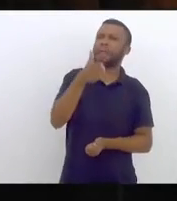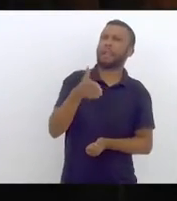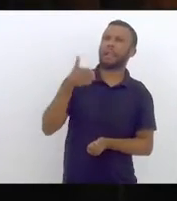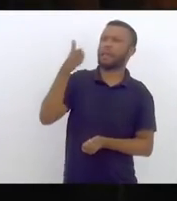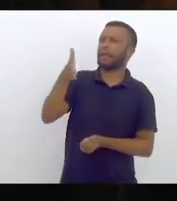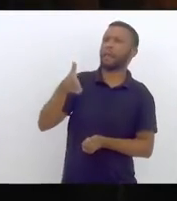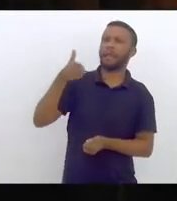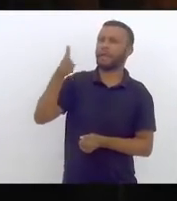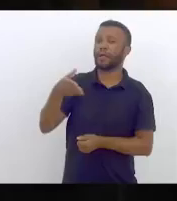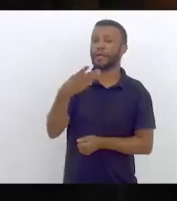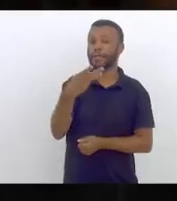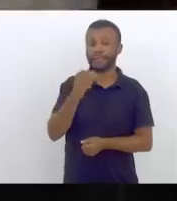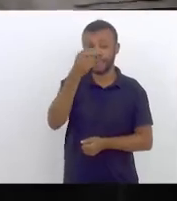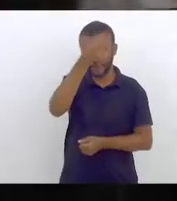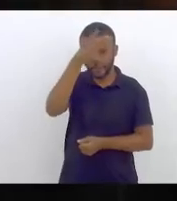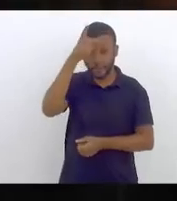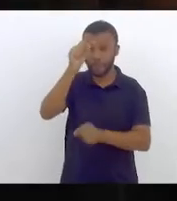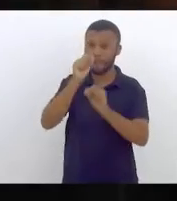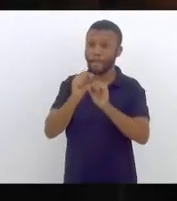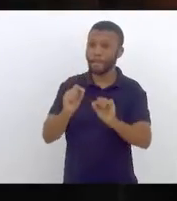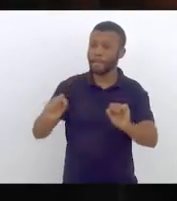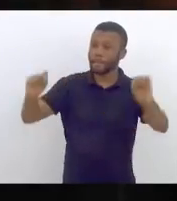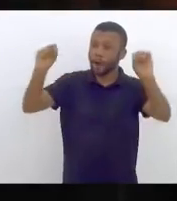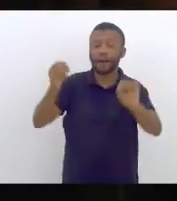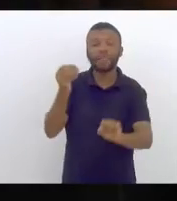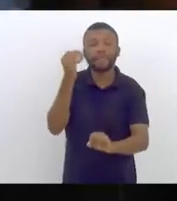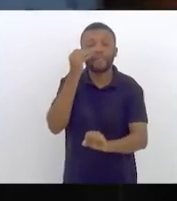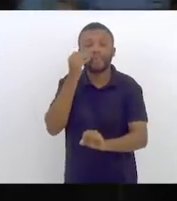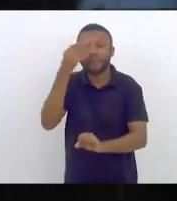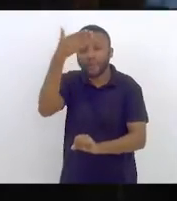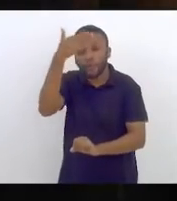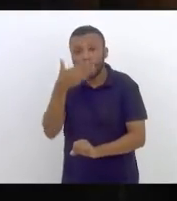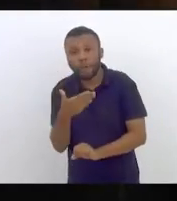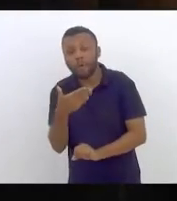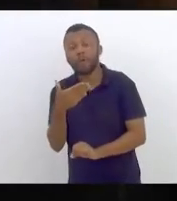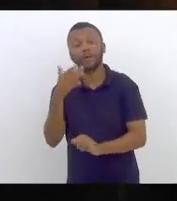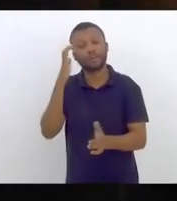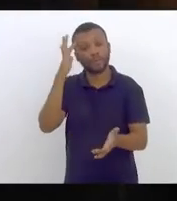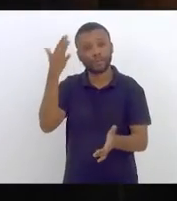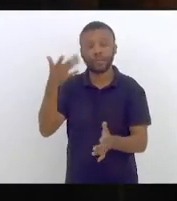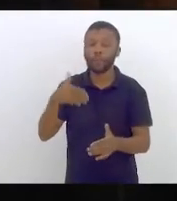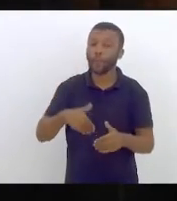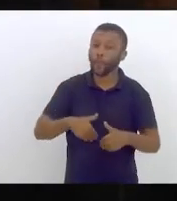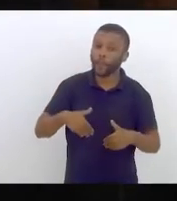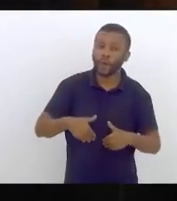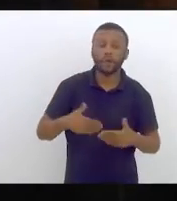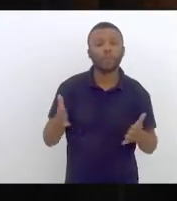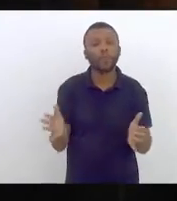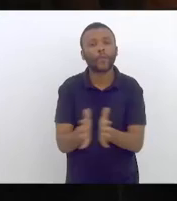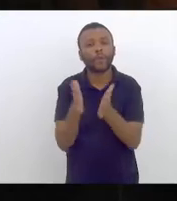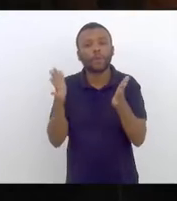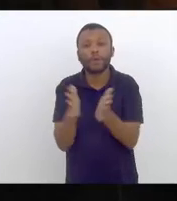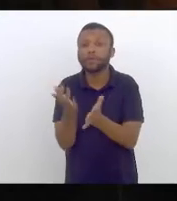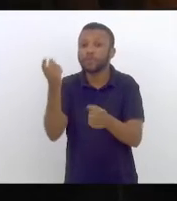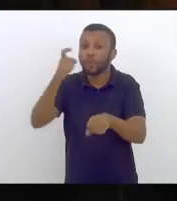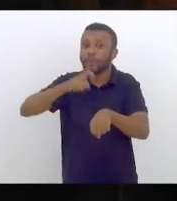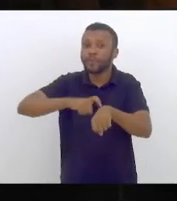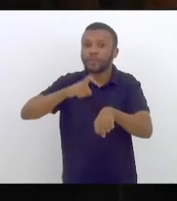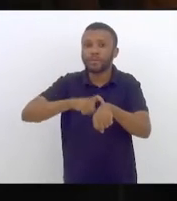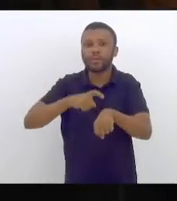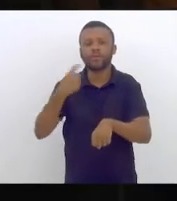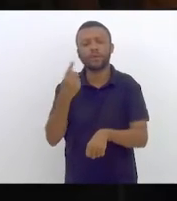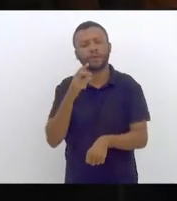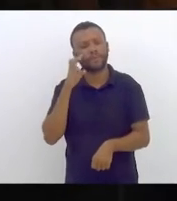Rio de Janeiro verificando a situação de fome e miserabilidade das pessoas. Então, quando a gente vê lá em cima